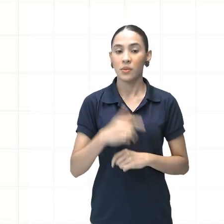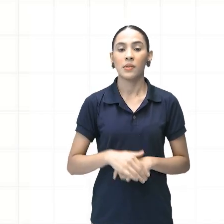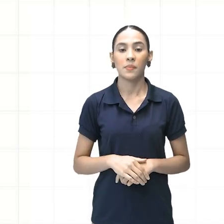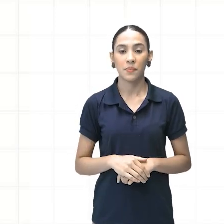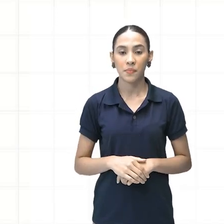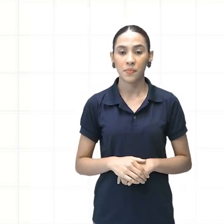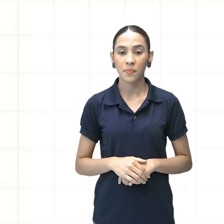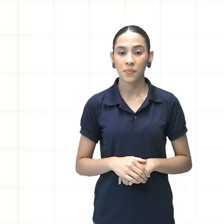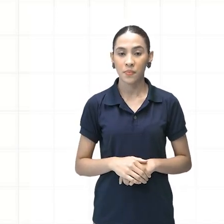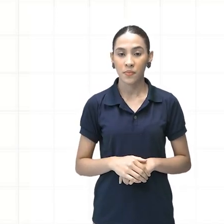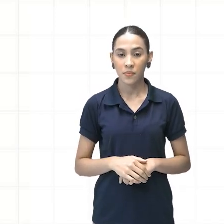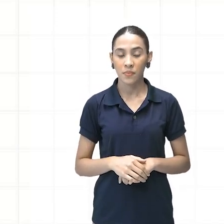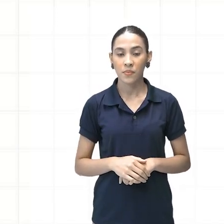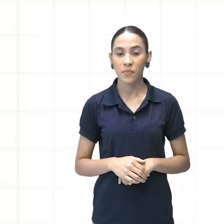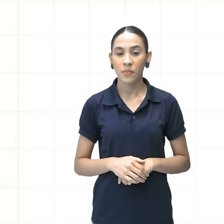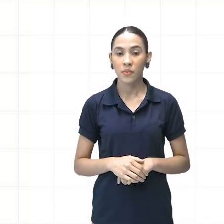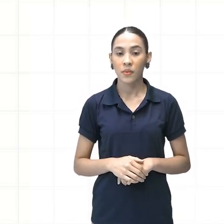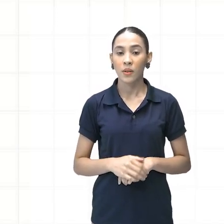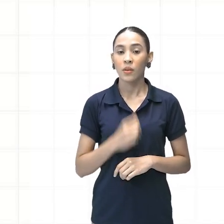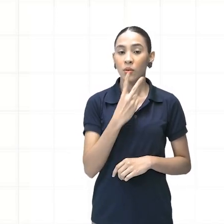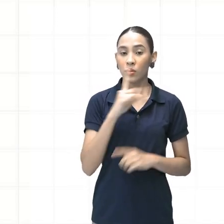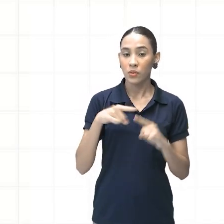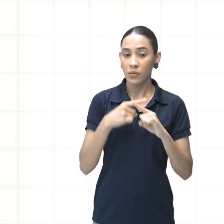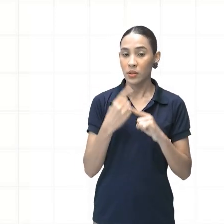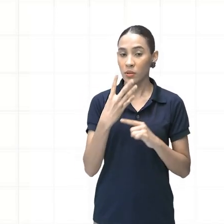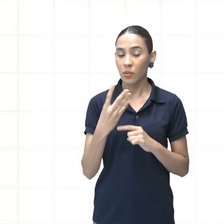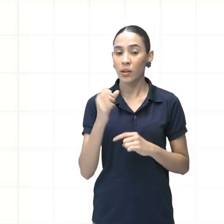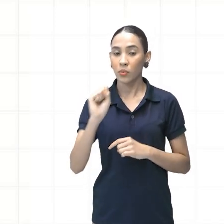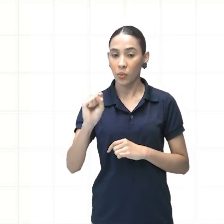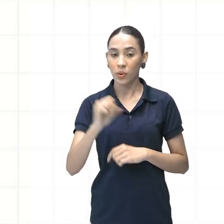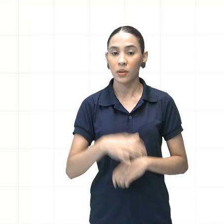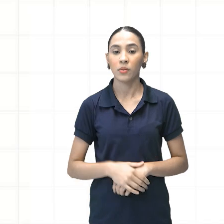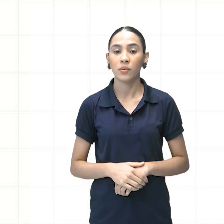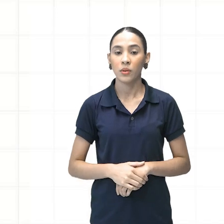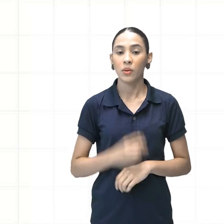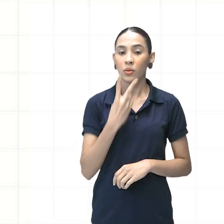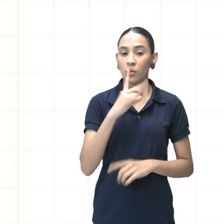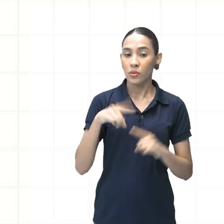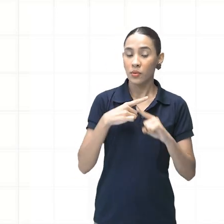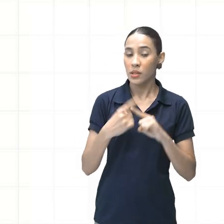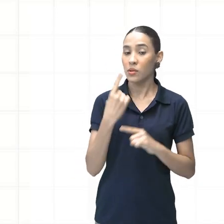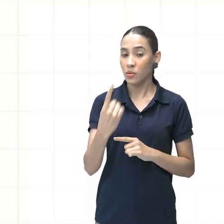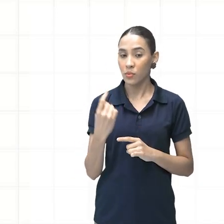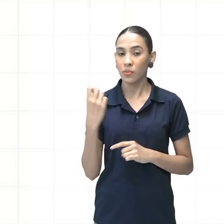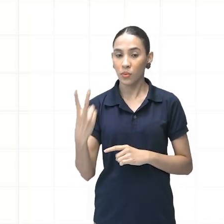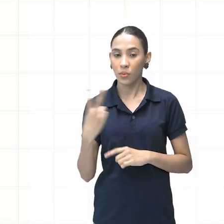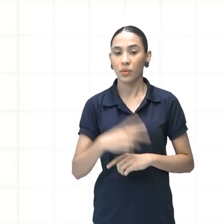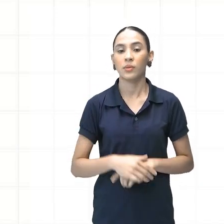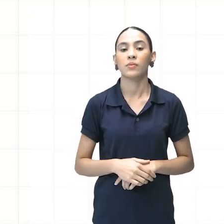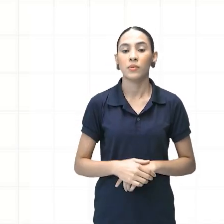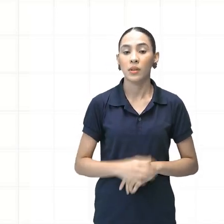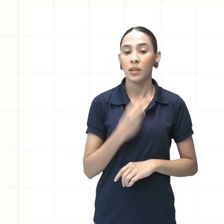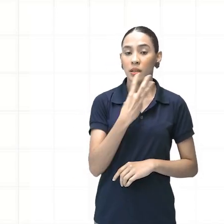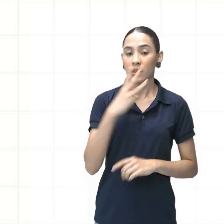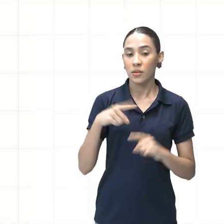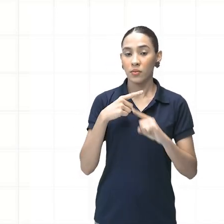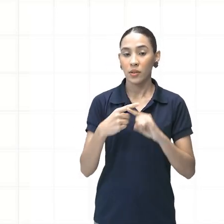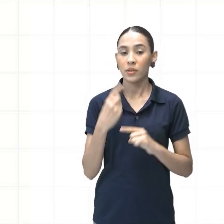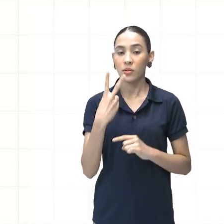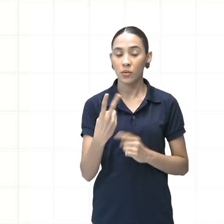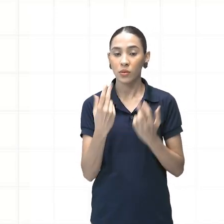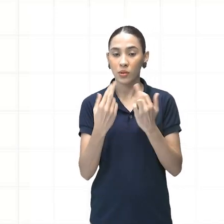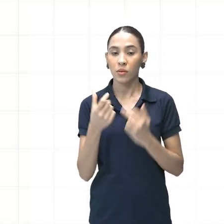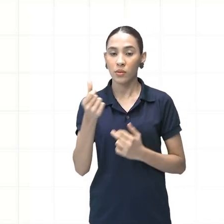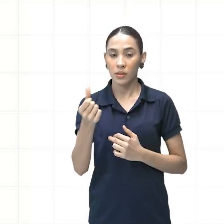12, 2 vezes 4, 8, 2 vezes 1, 2, e 3 vezes